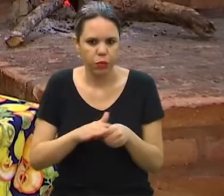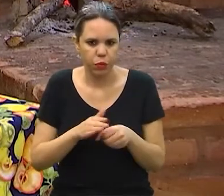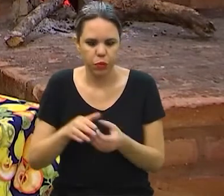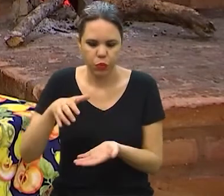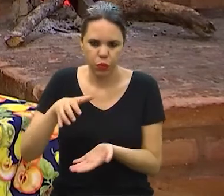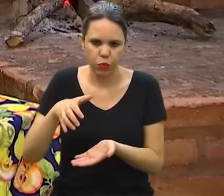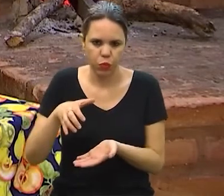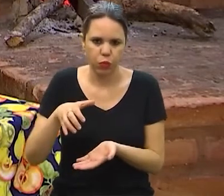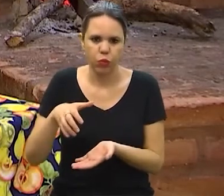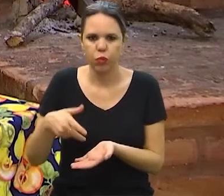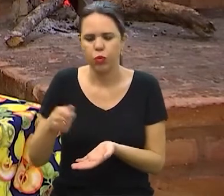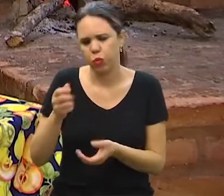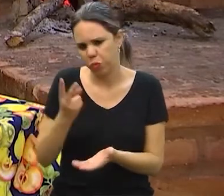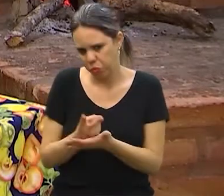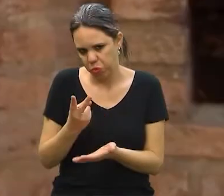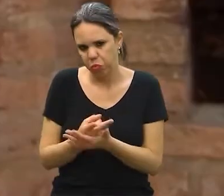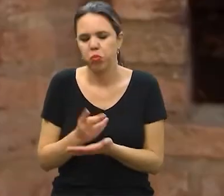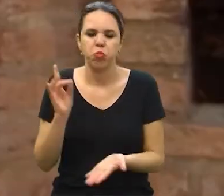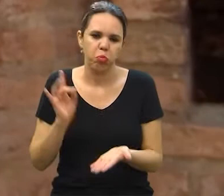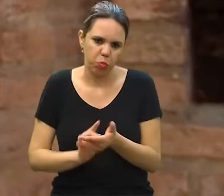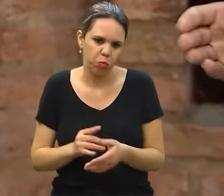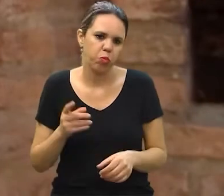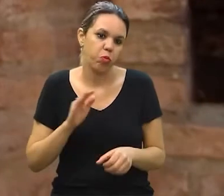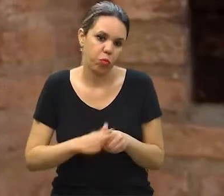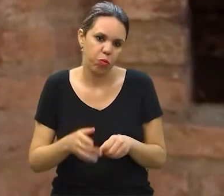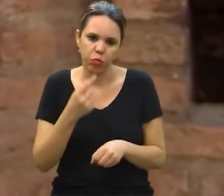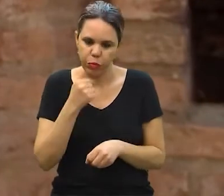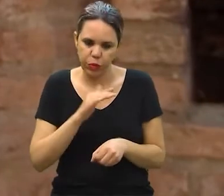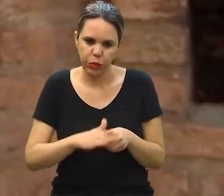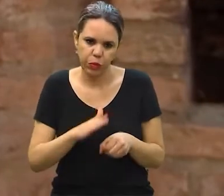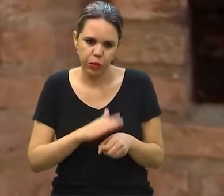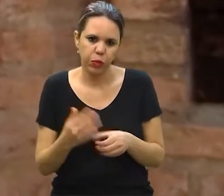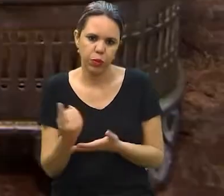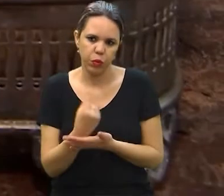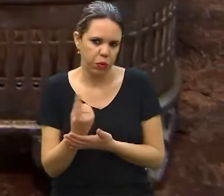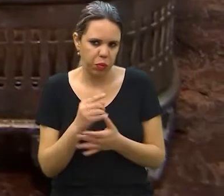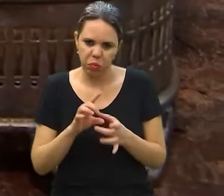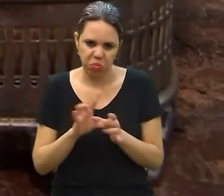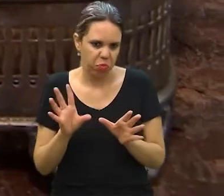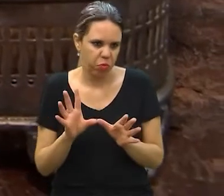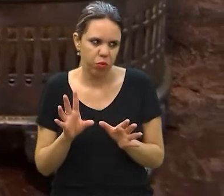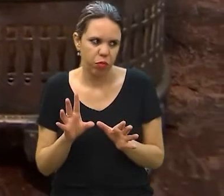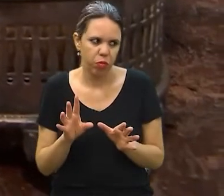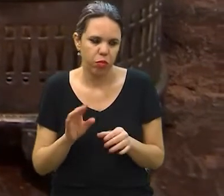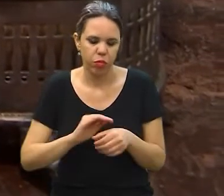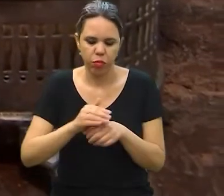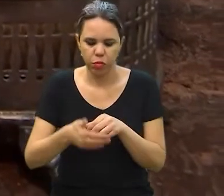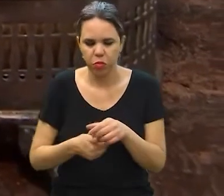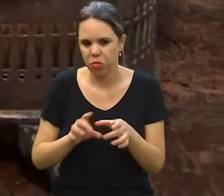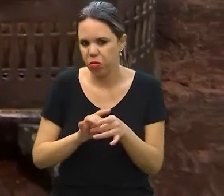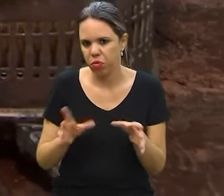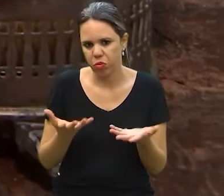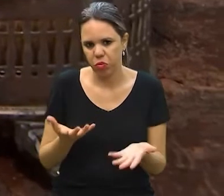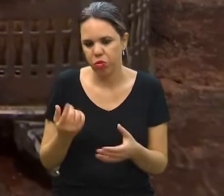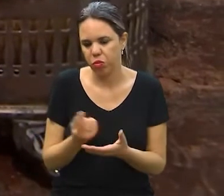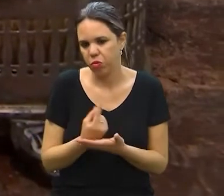poderia ser o tomate mesmo, Poderia né? ser o tomate picadinho ou batido no liquidificador, como você pele preferir. ou sem pele? Olha, se